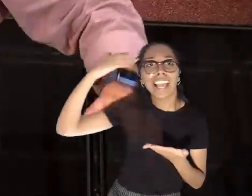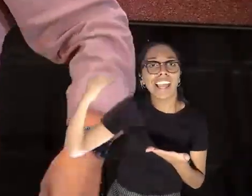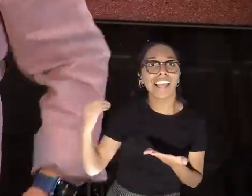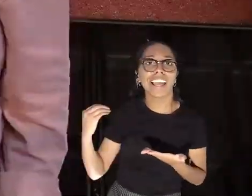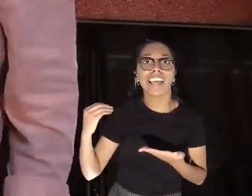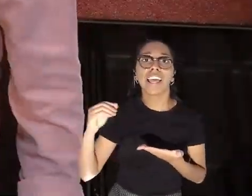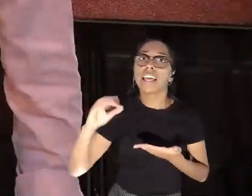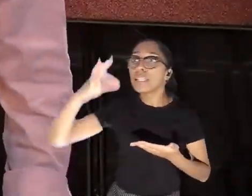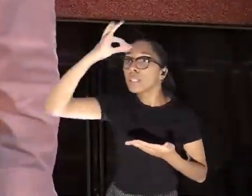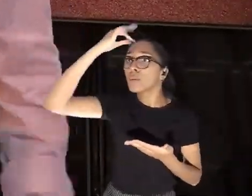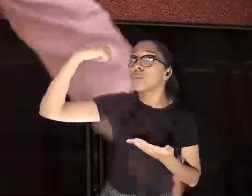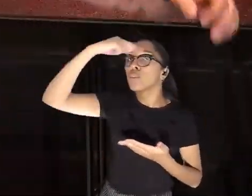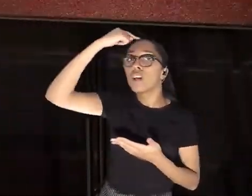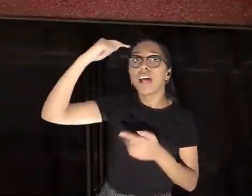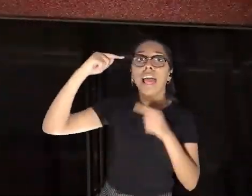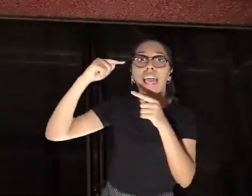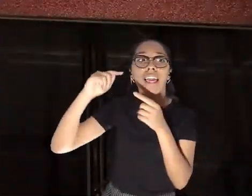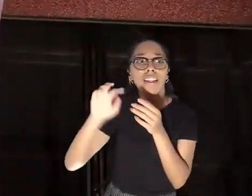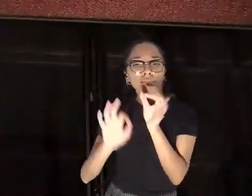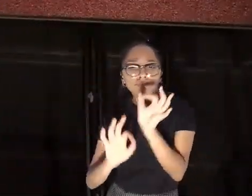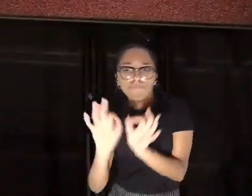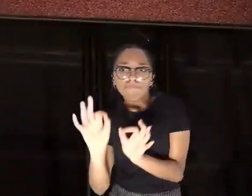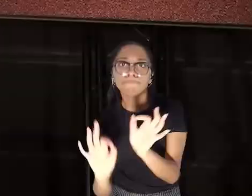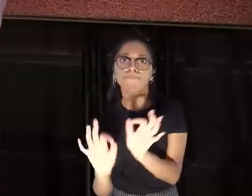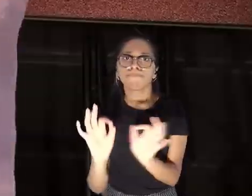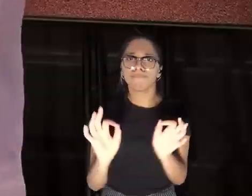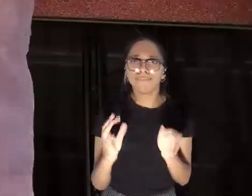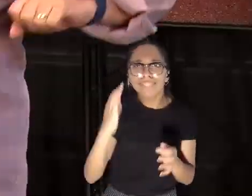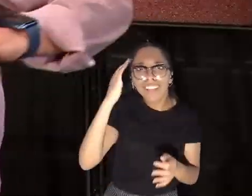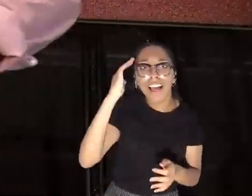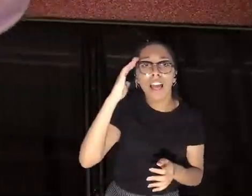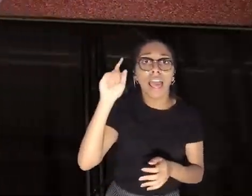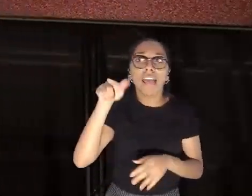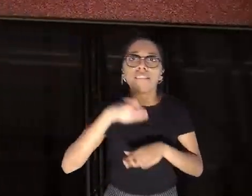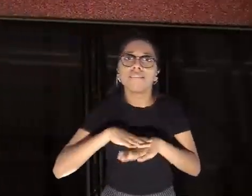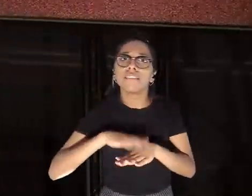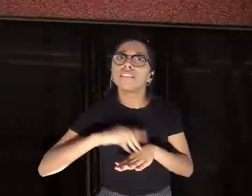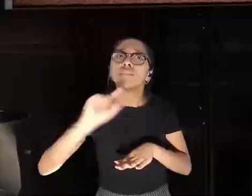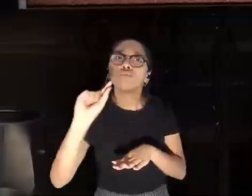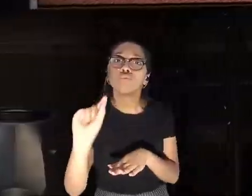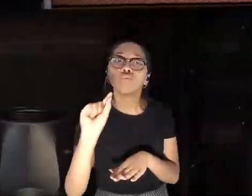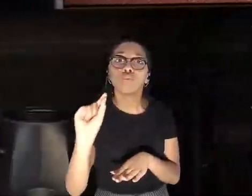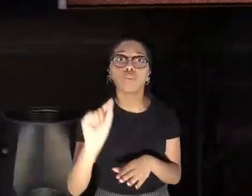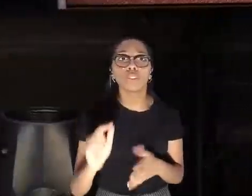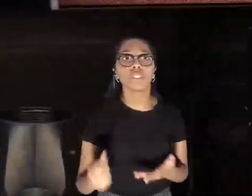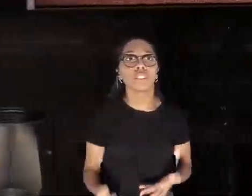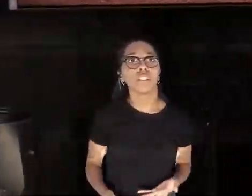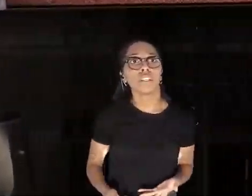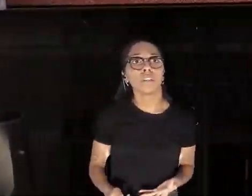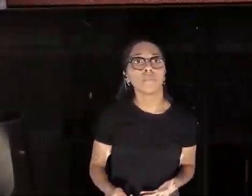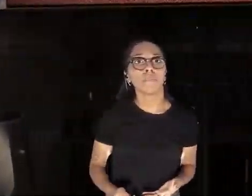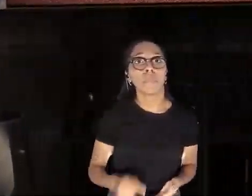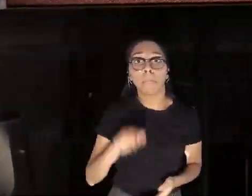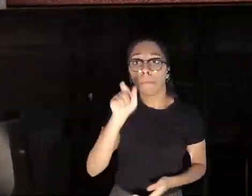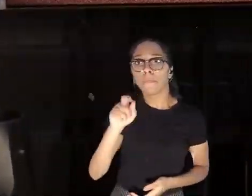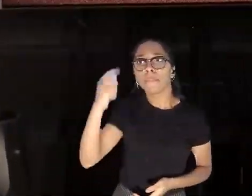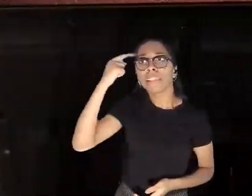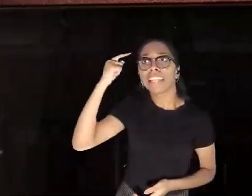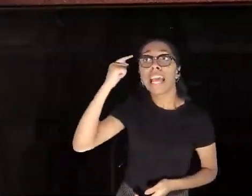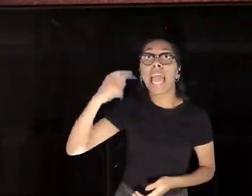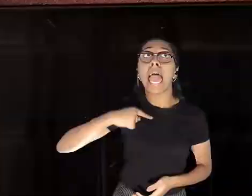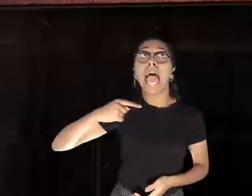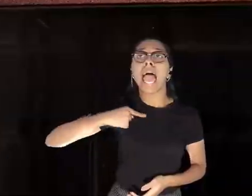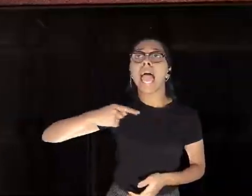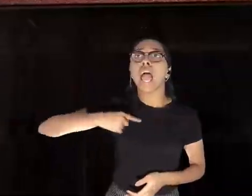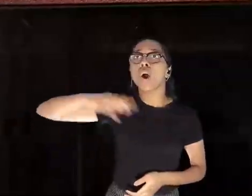só isso não. Ai, quando a gente fala do Espírito Santo é para pregar na praça, eu preciso do Espírito Santo. Não, não, não, não é só isso não. Eu